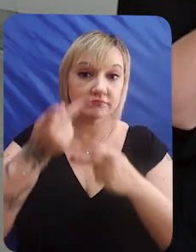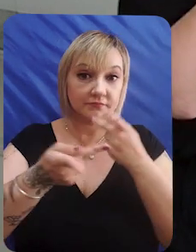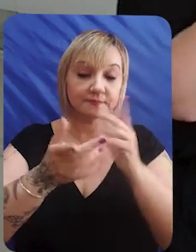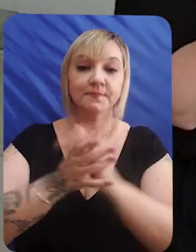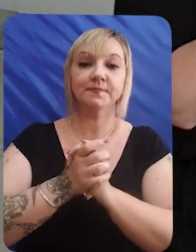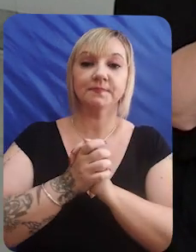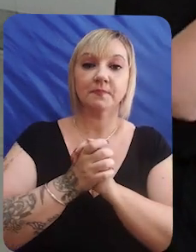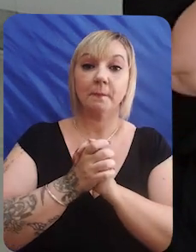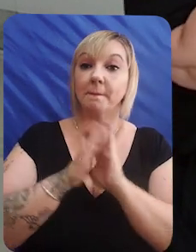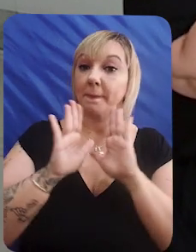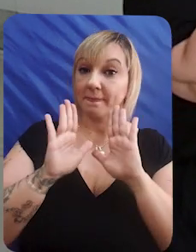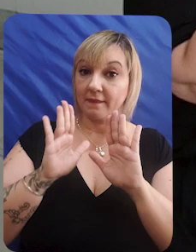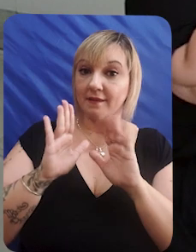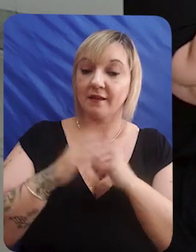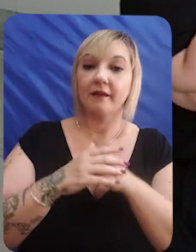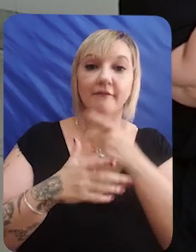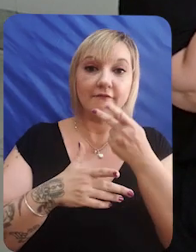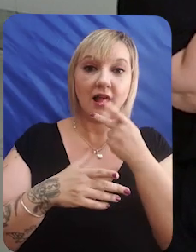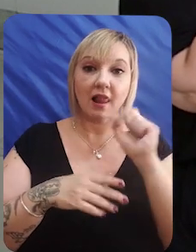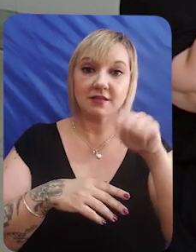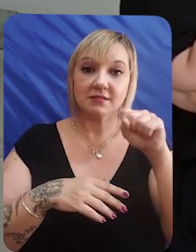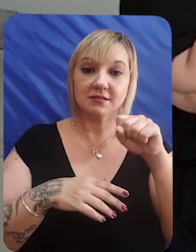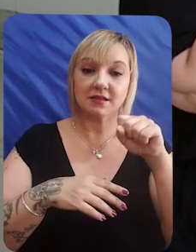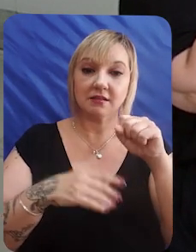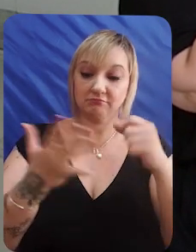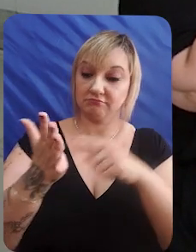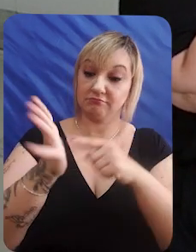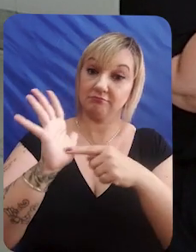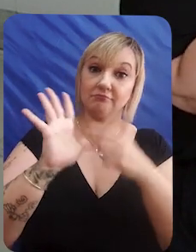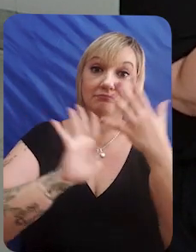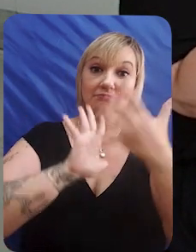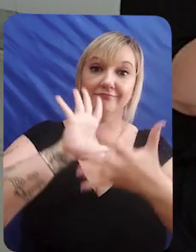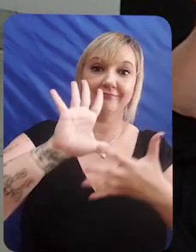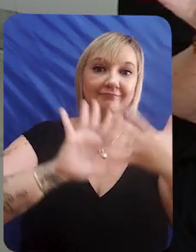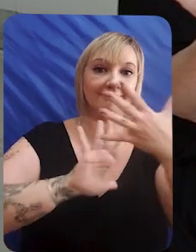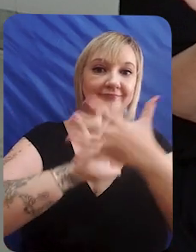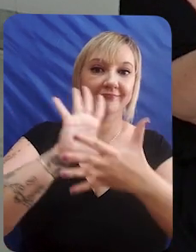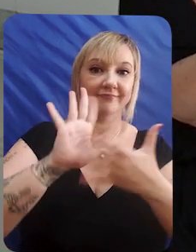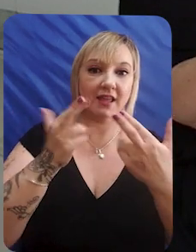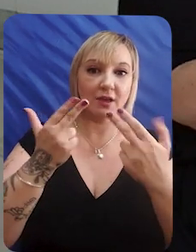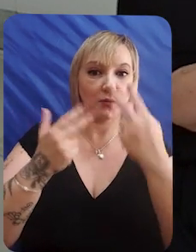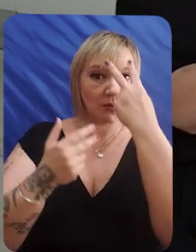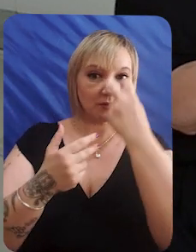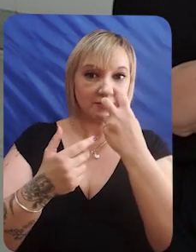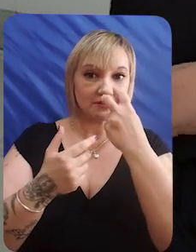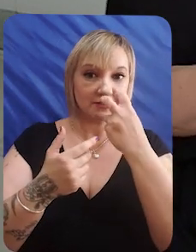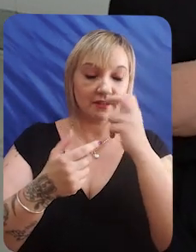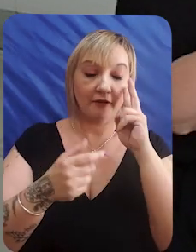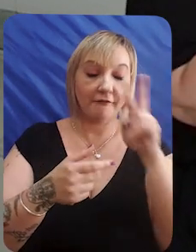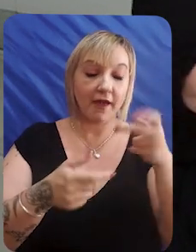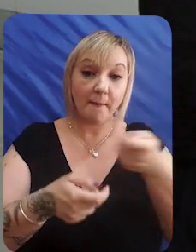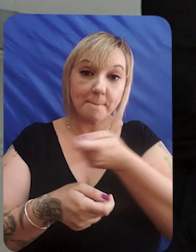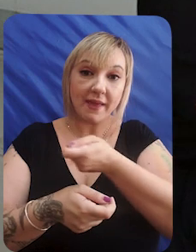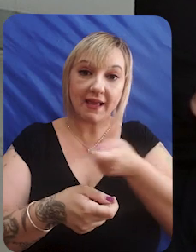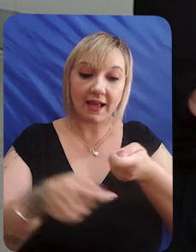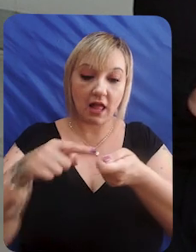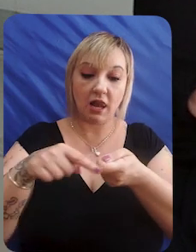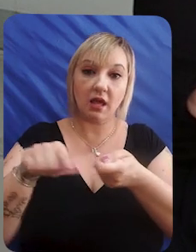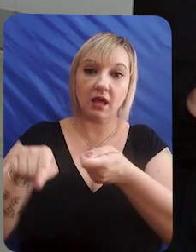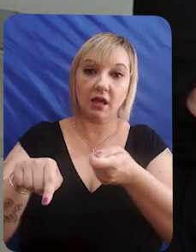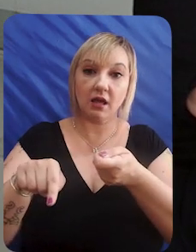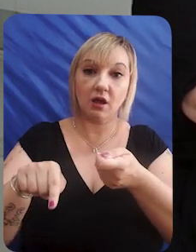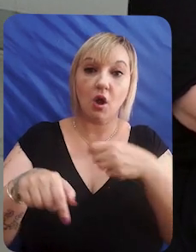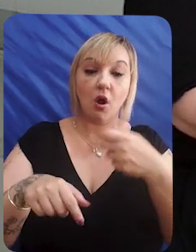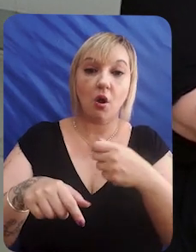Exatamente. Mas ele fala com as mãos. Exatamente. É a mesma coisa um cego. Ele enxerga com a bengala, ele enxerga com o